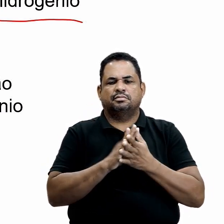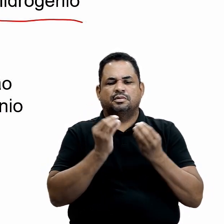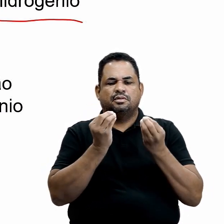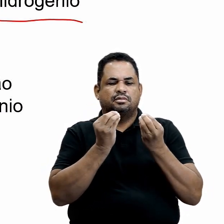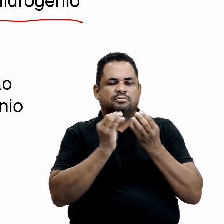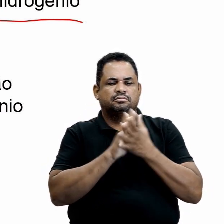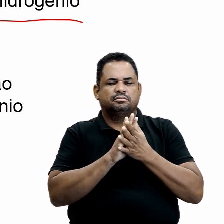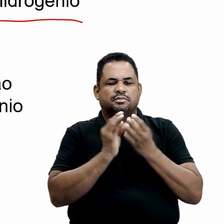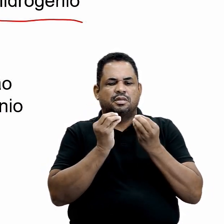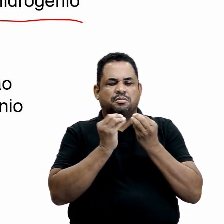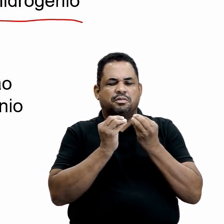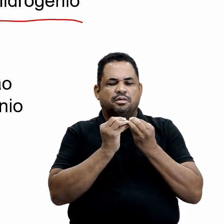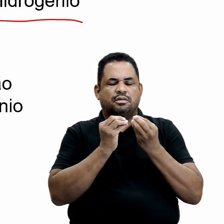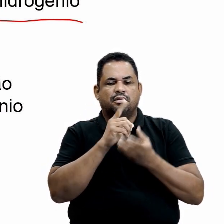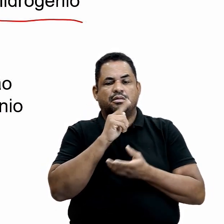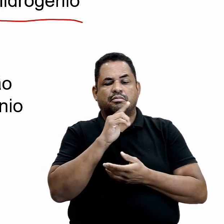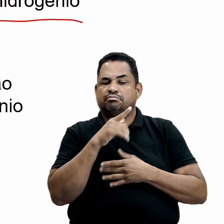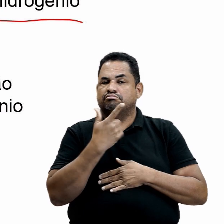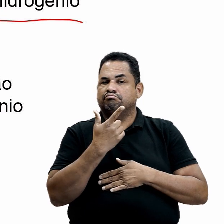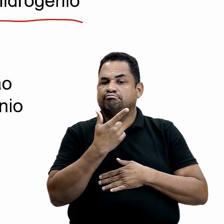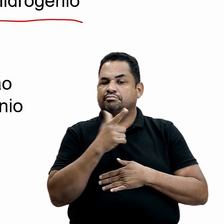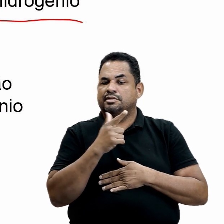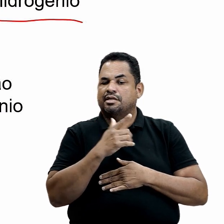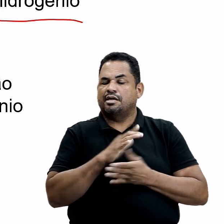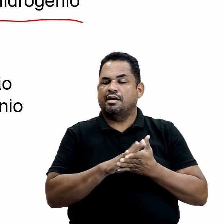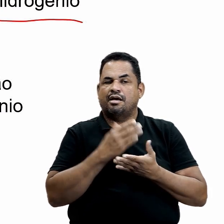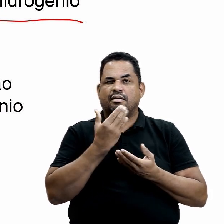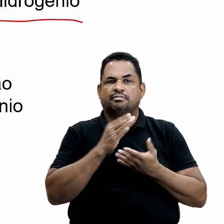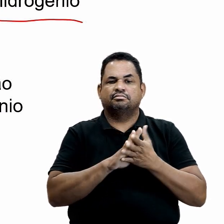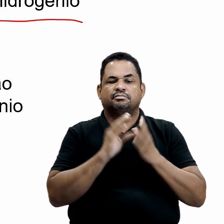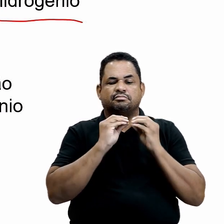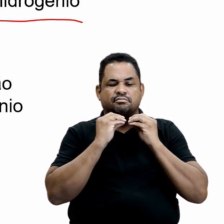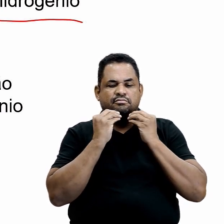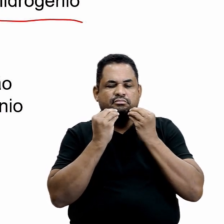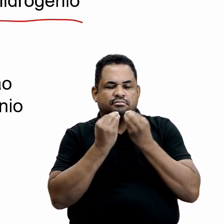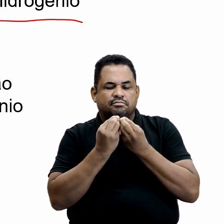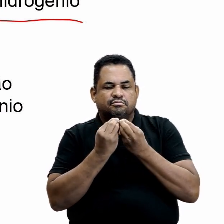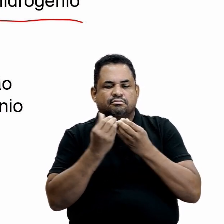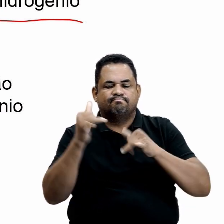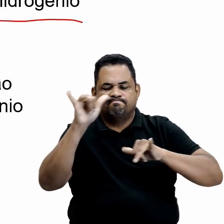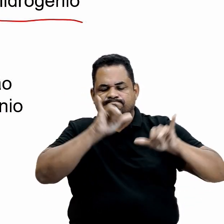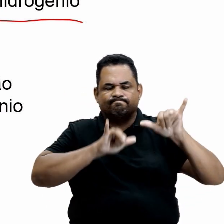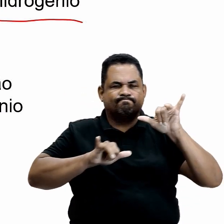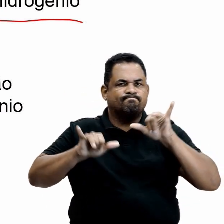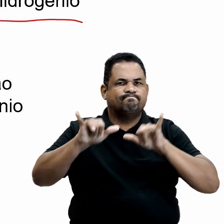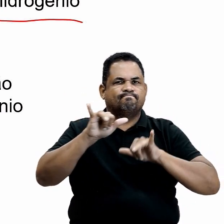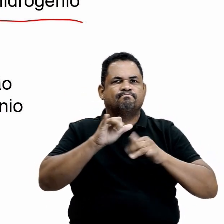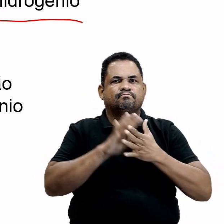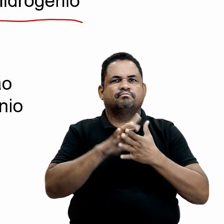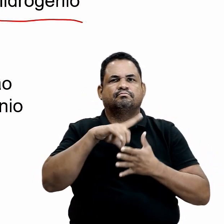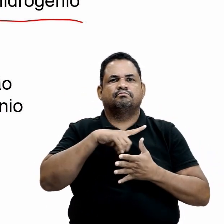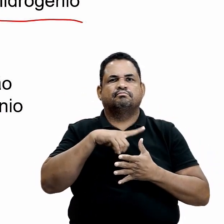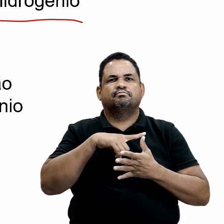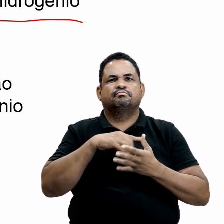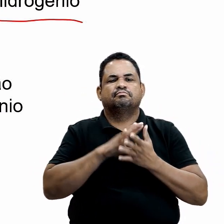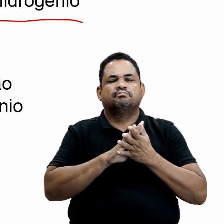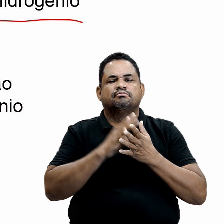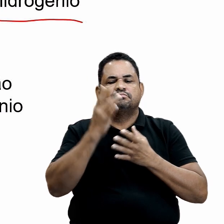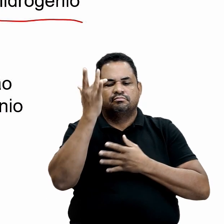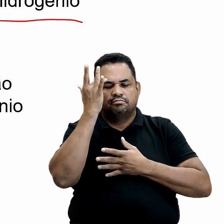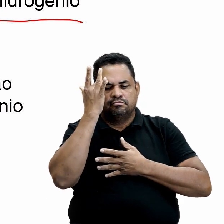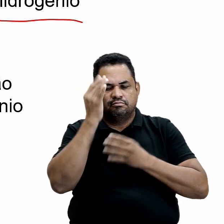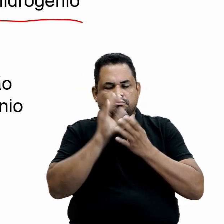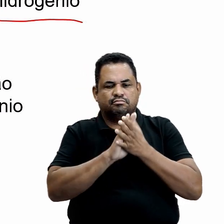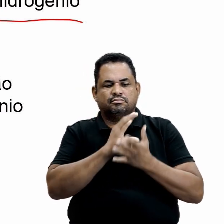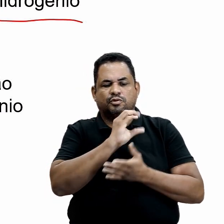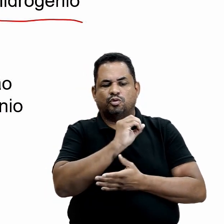a água você não vive. É uma substância, mas quimicamente tem na fórmula